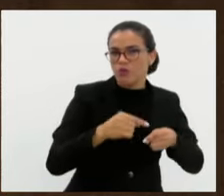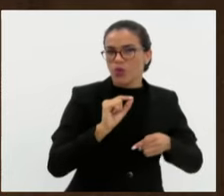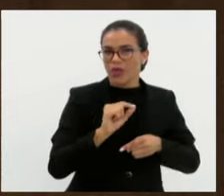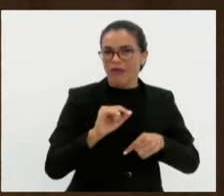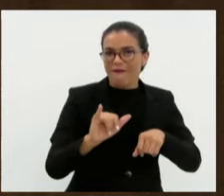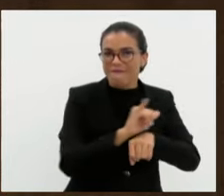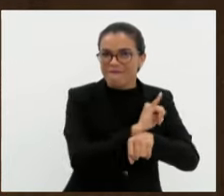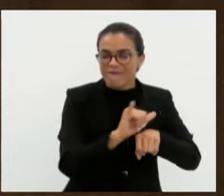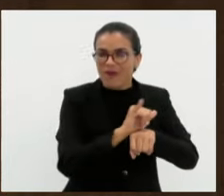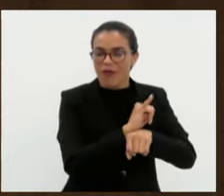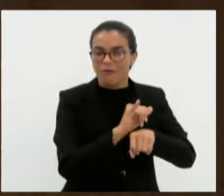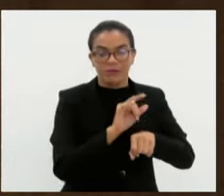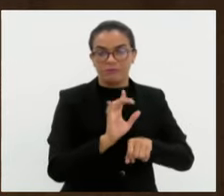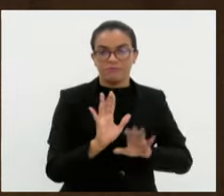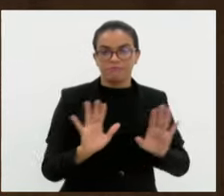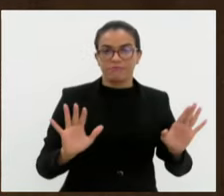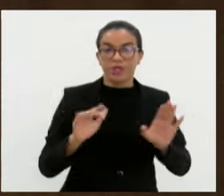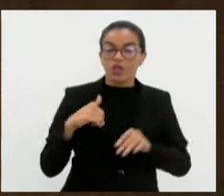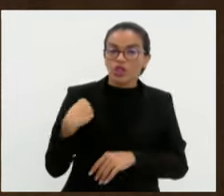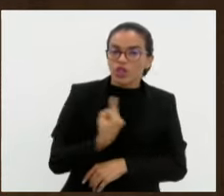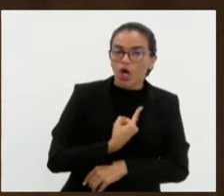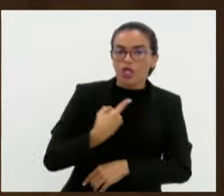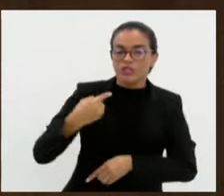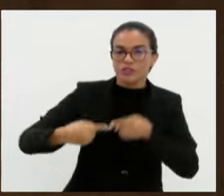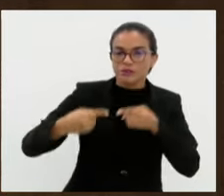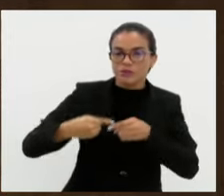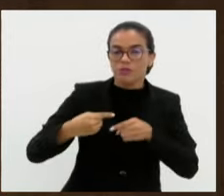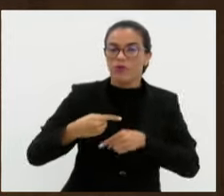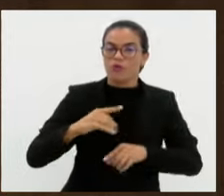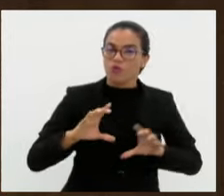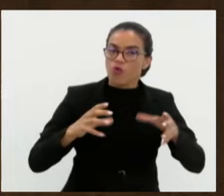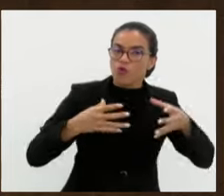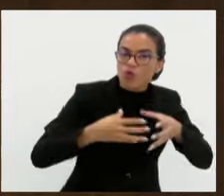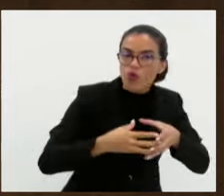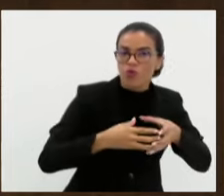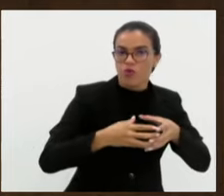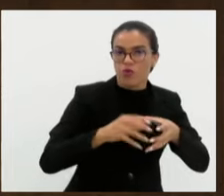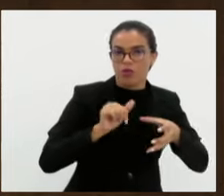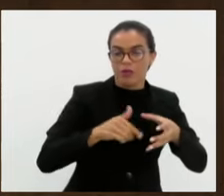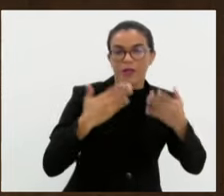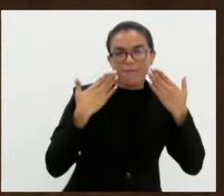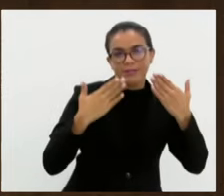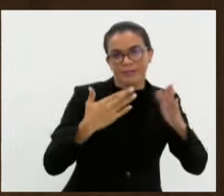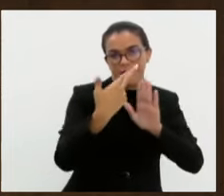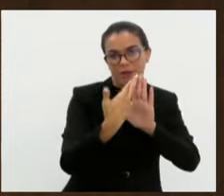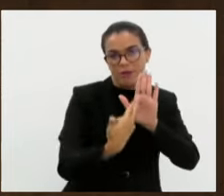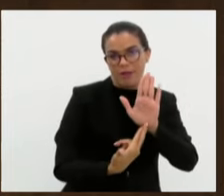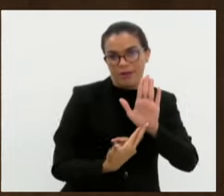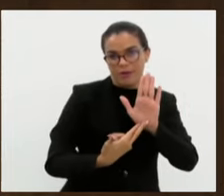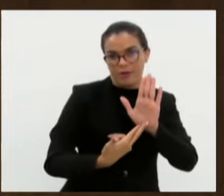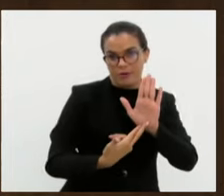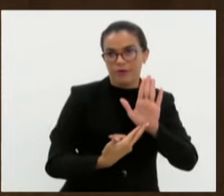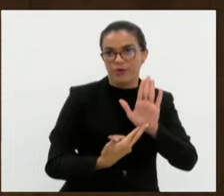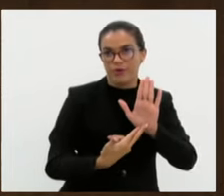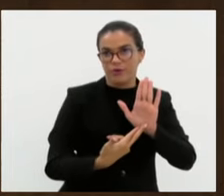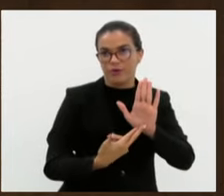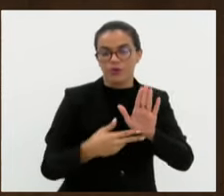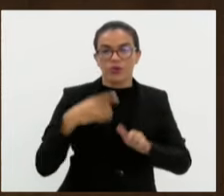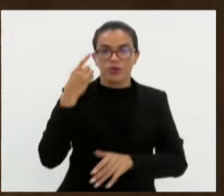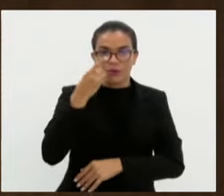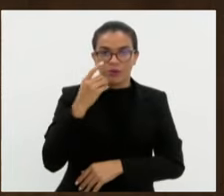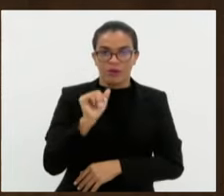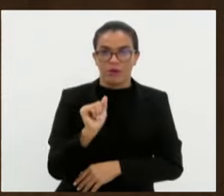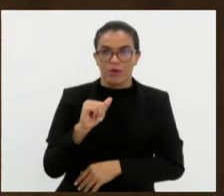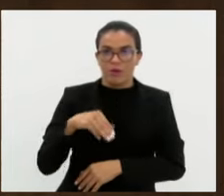forma. E a forma precisa ser definida tecnicamente e muito bem apresentada no relatório do deputado Rodrigo